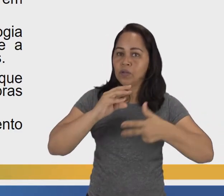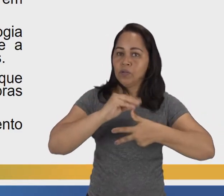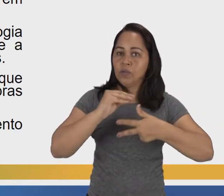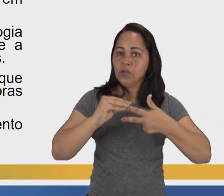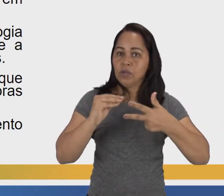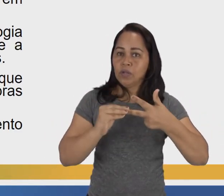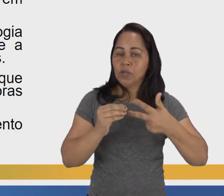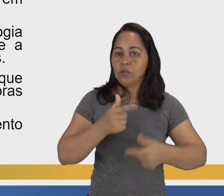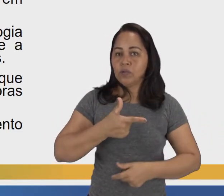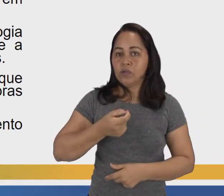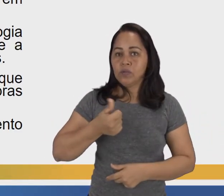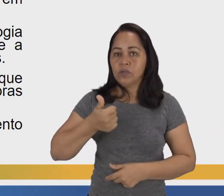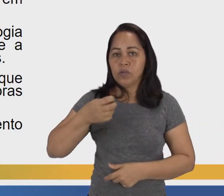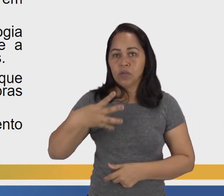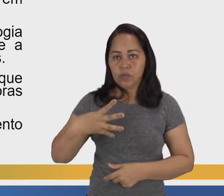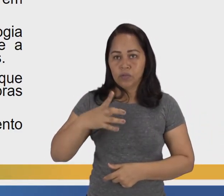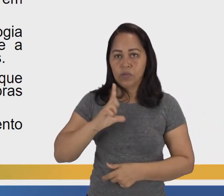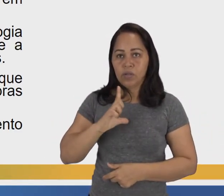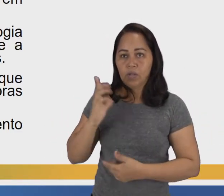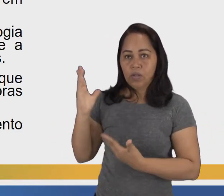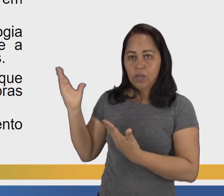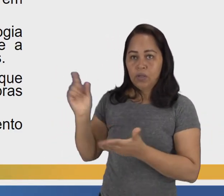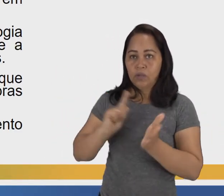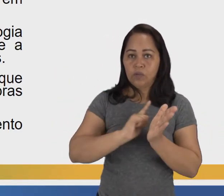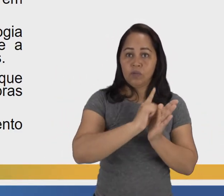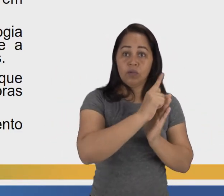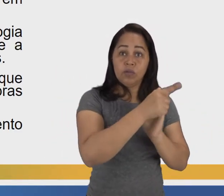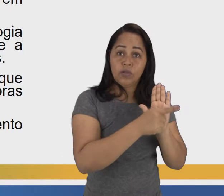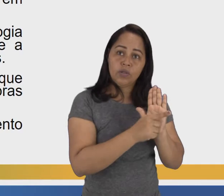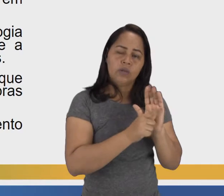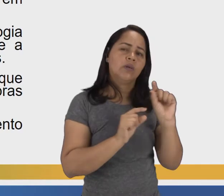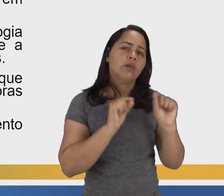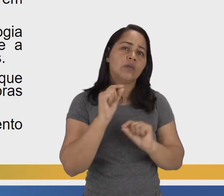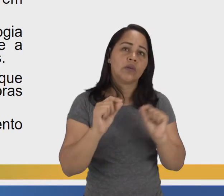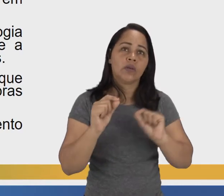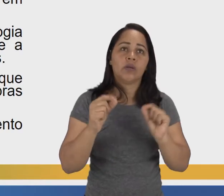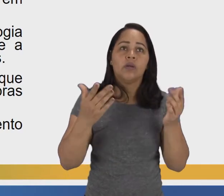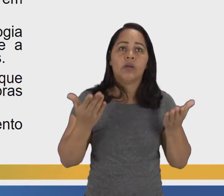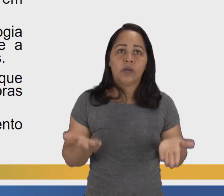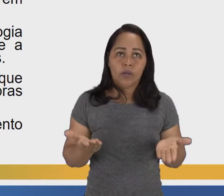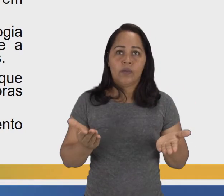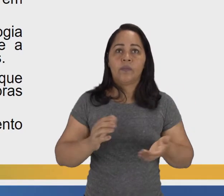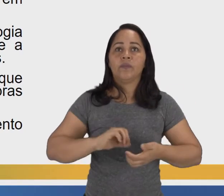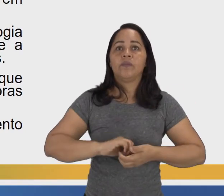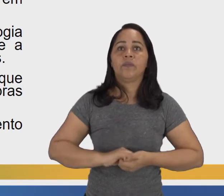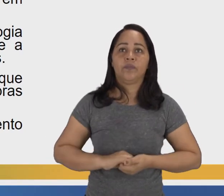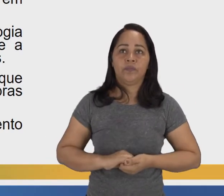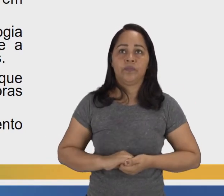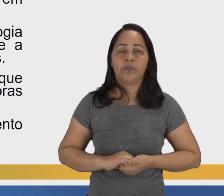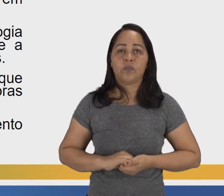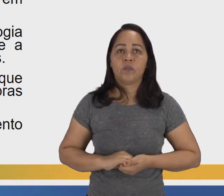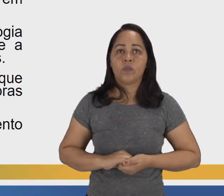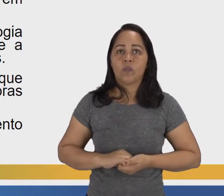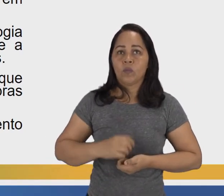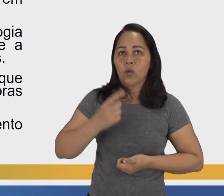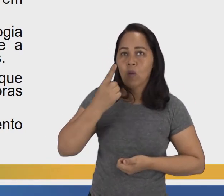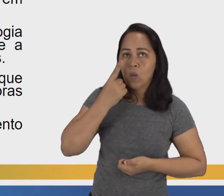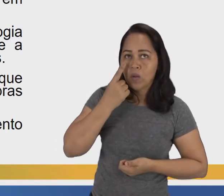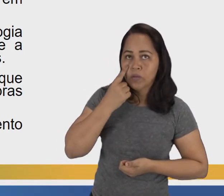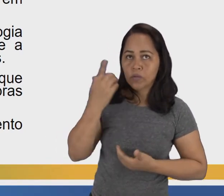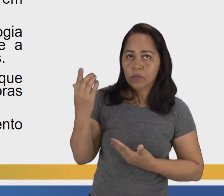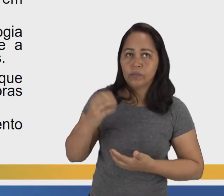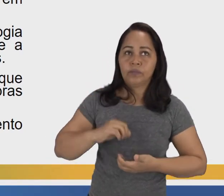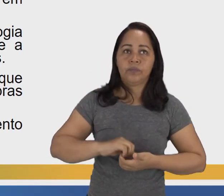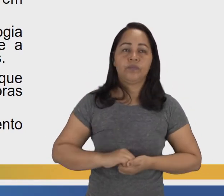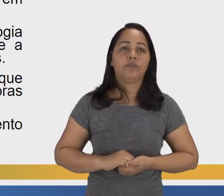2014. Eu tenho um gênero, que é a charge. E dentro da charge existe um diálogo. Escuta aqui esse